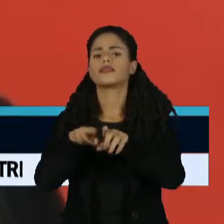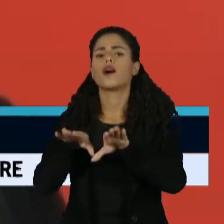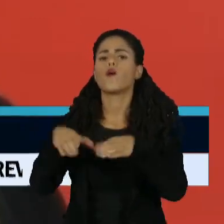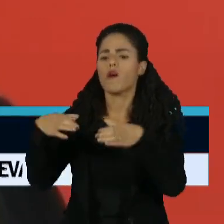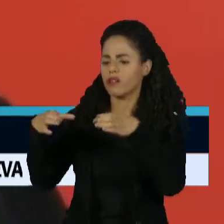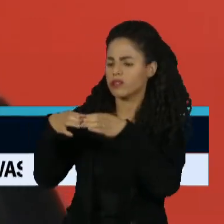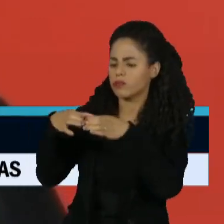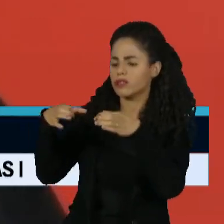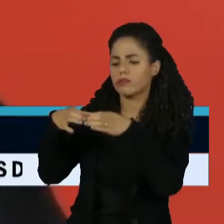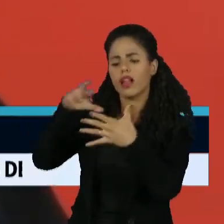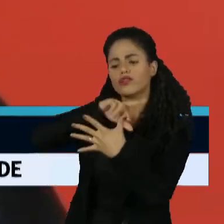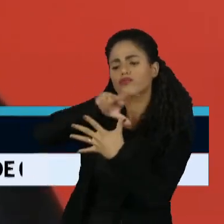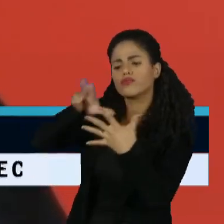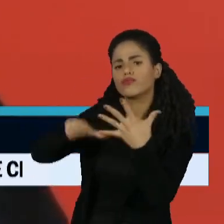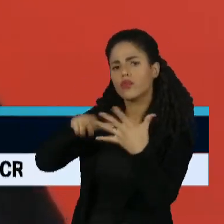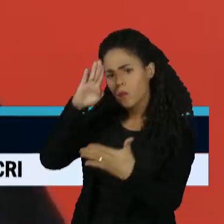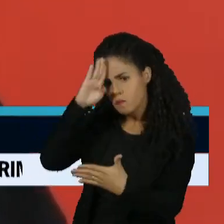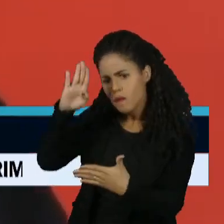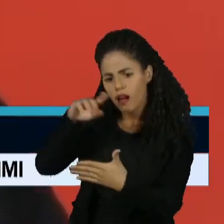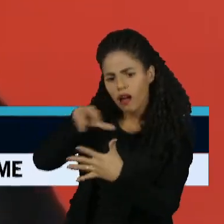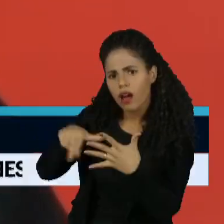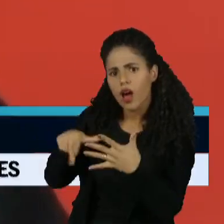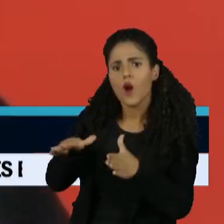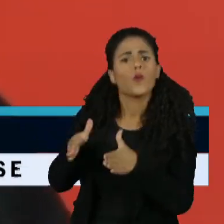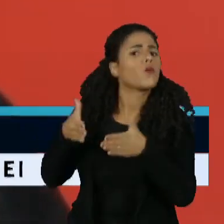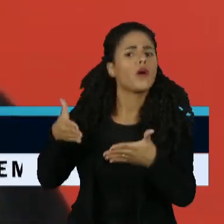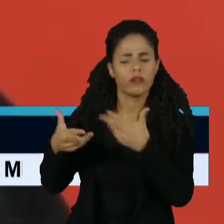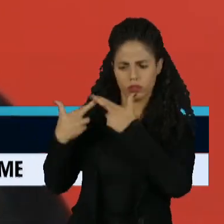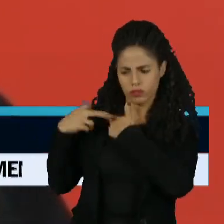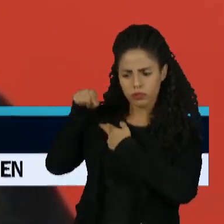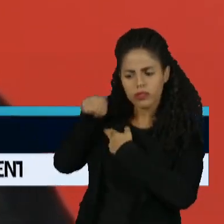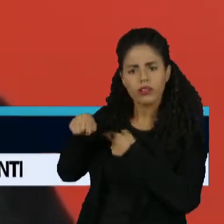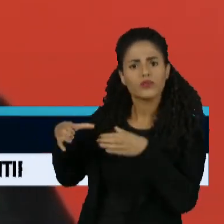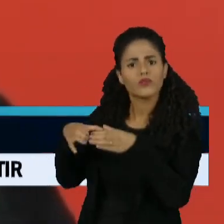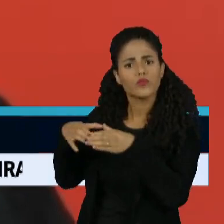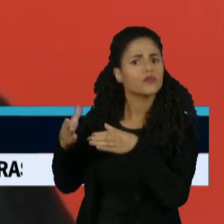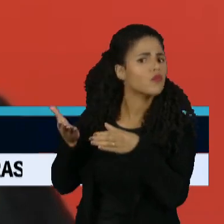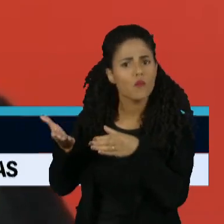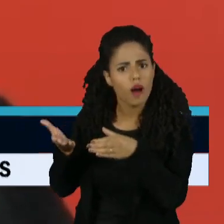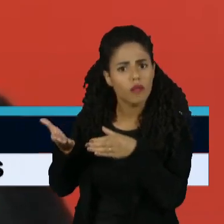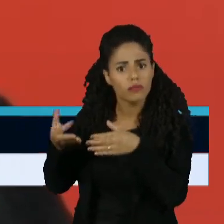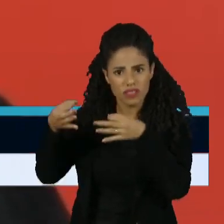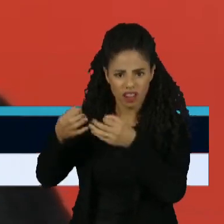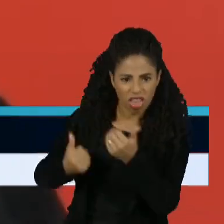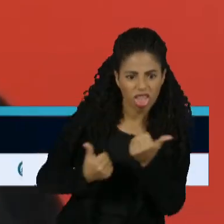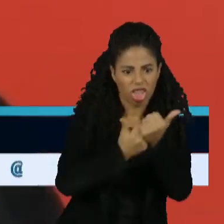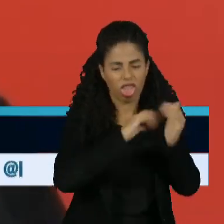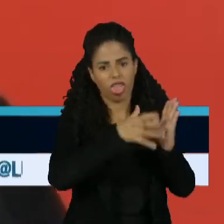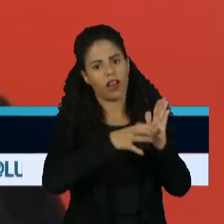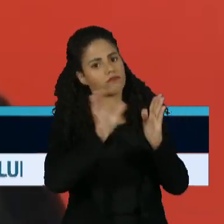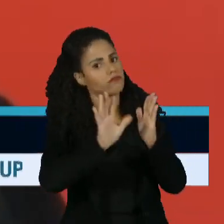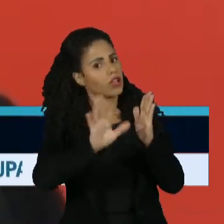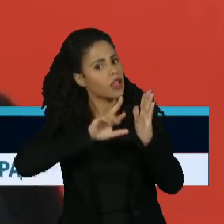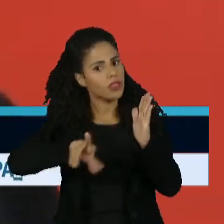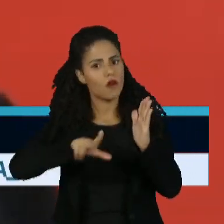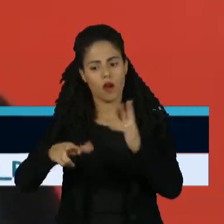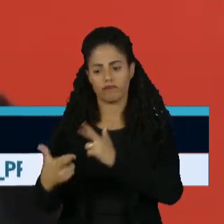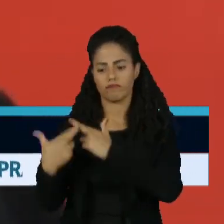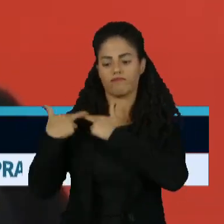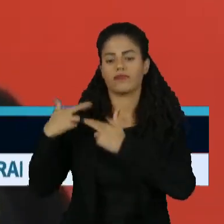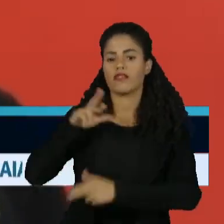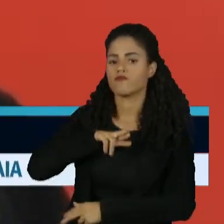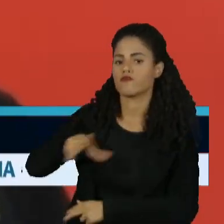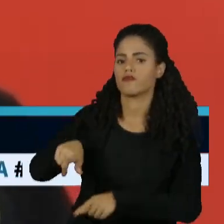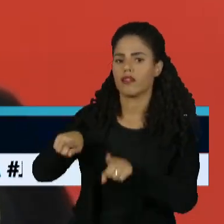processos Armadas as forças armadas não podem ser vistas como atores políticos a população não pode confiar